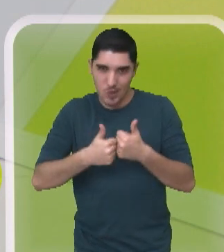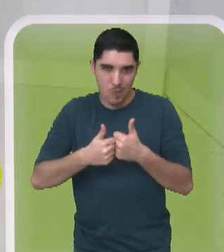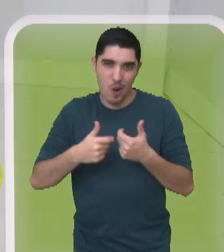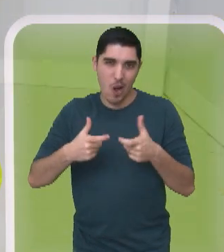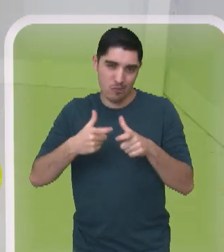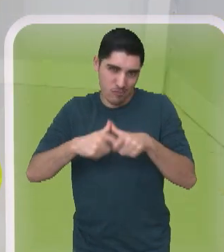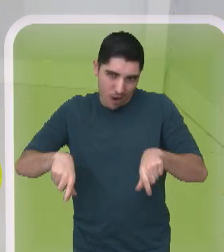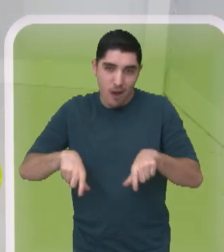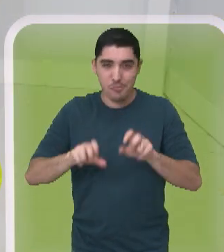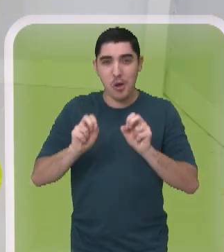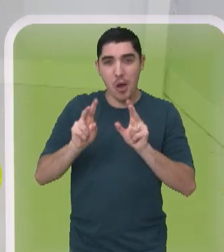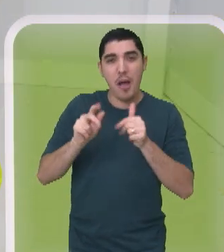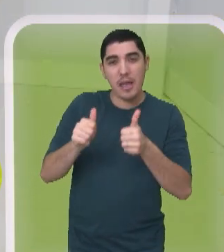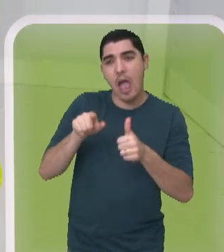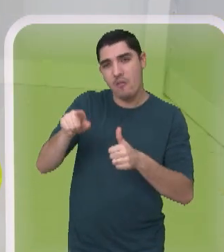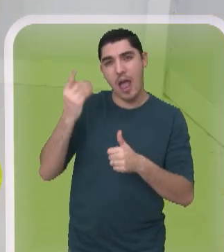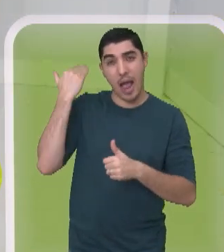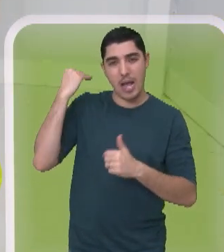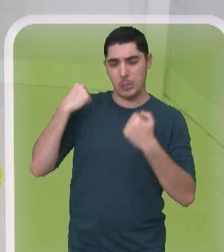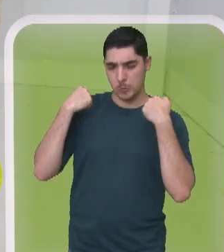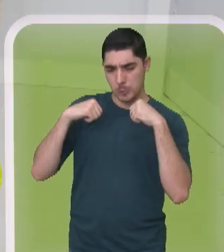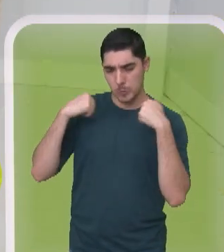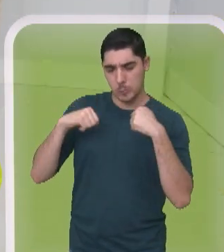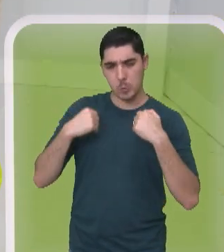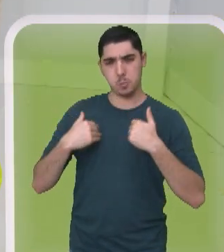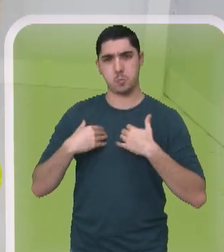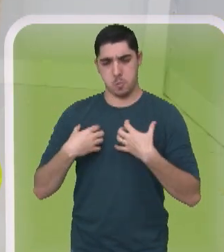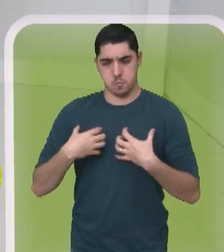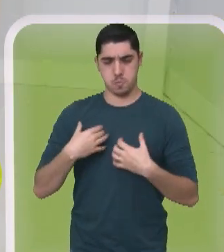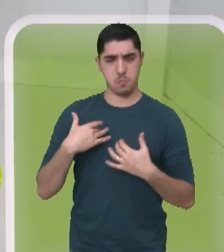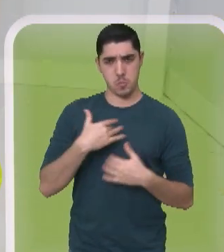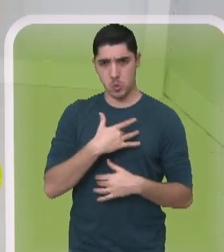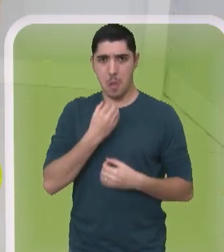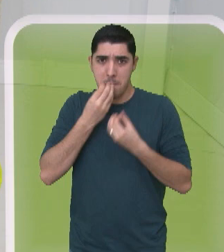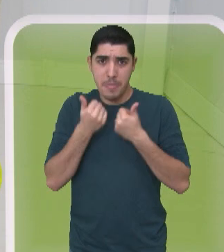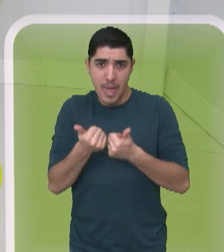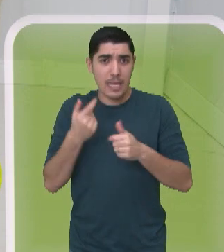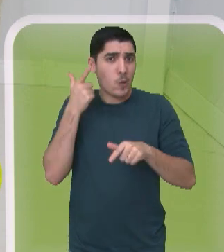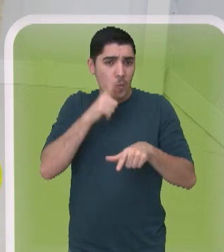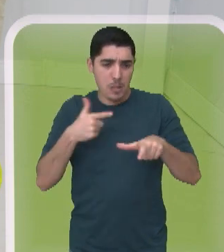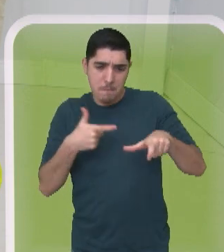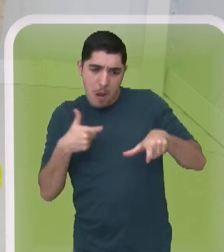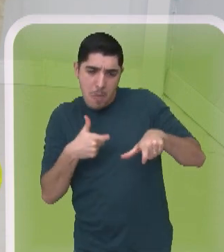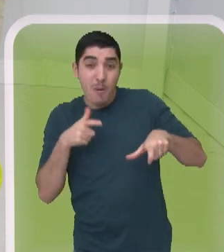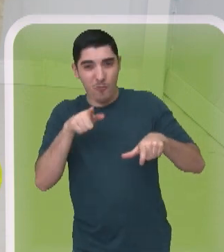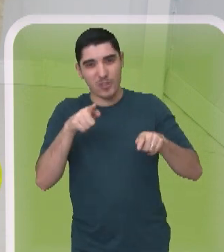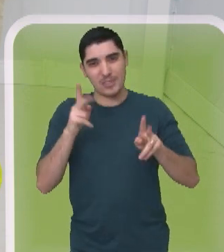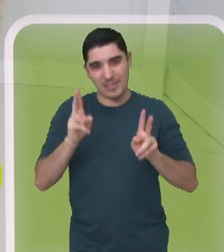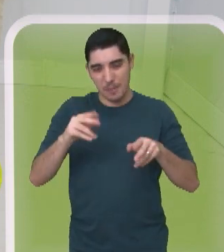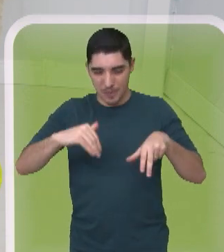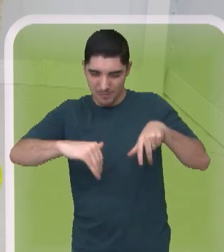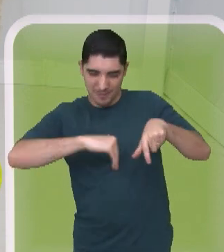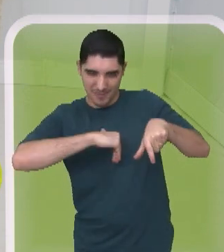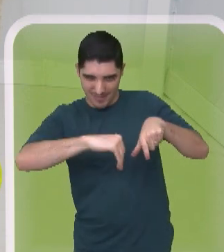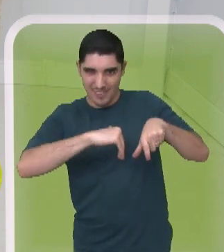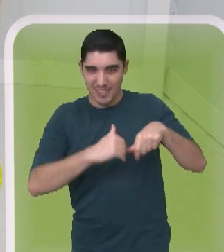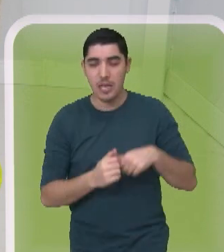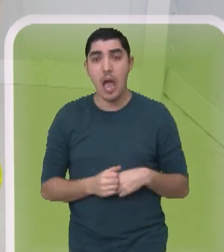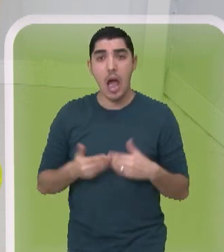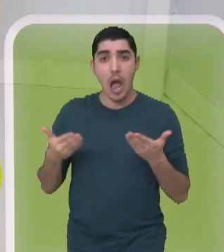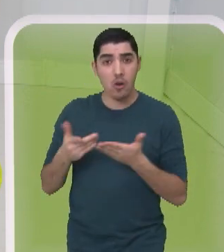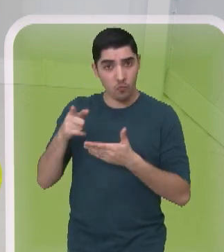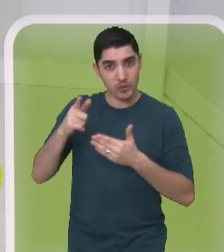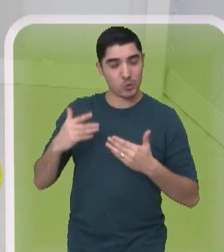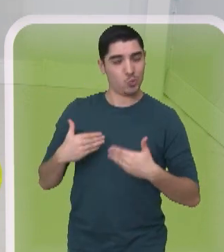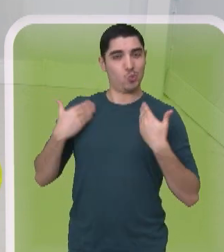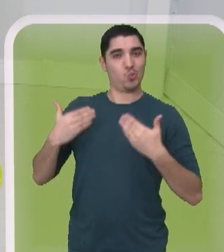dia e render dentro de campo, fazer gols, que você era lá da frente, era para fazer gols. Te surpreendeu o